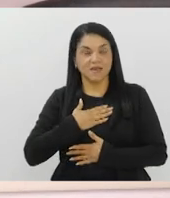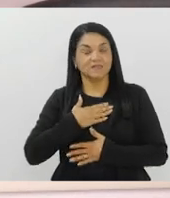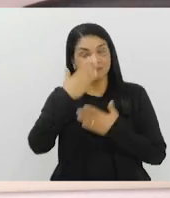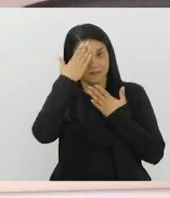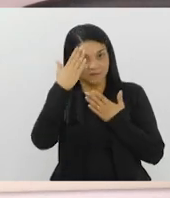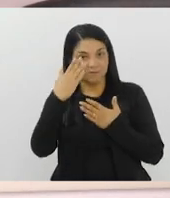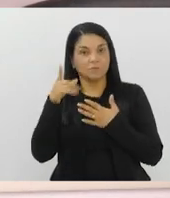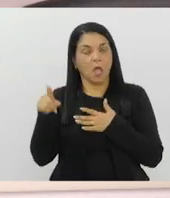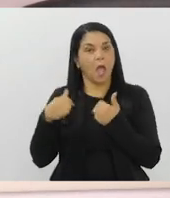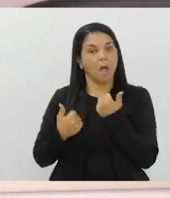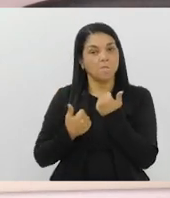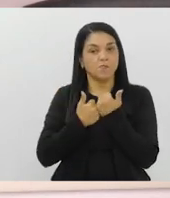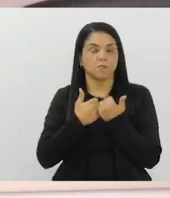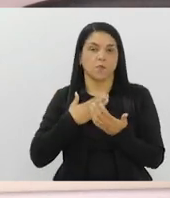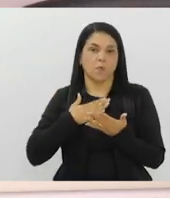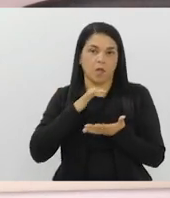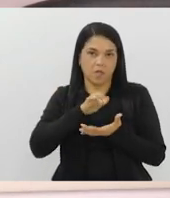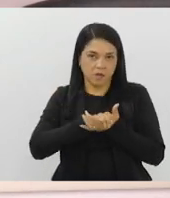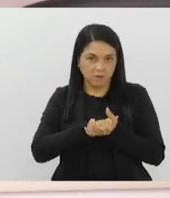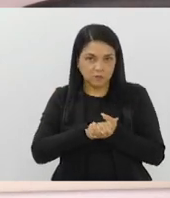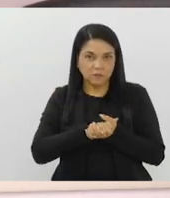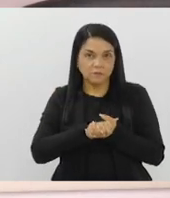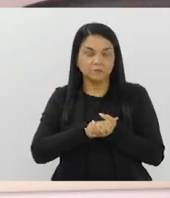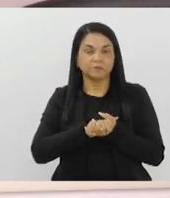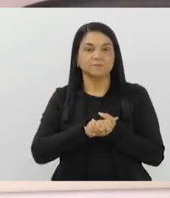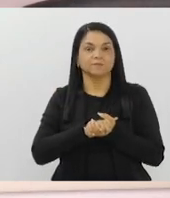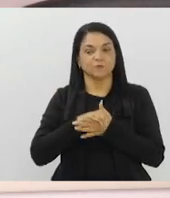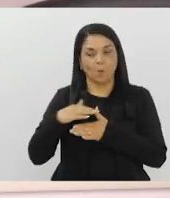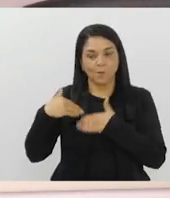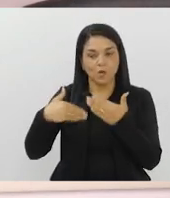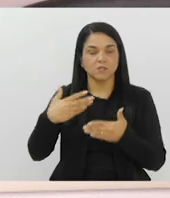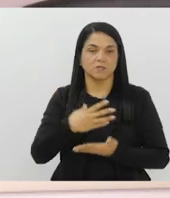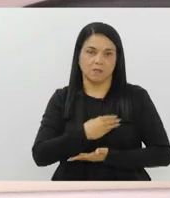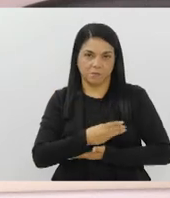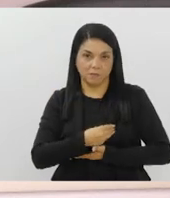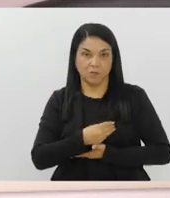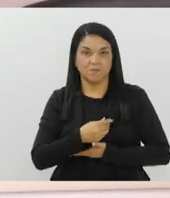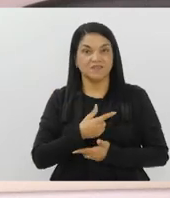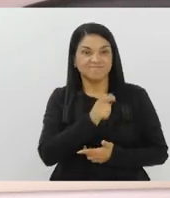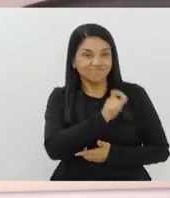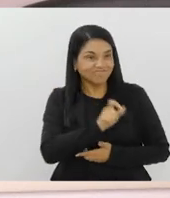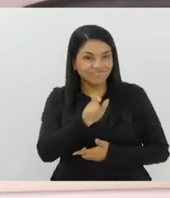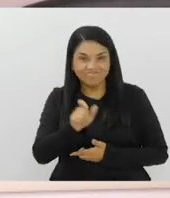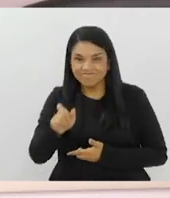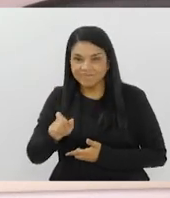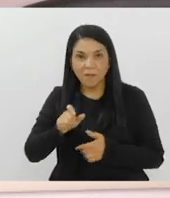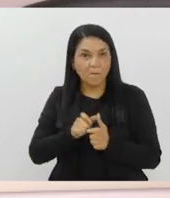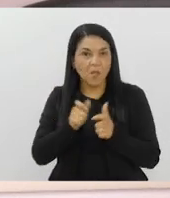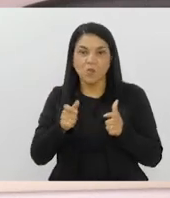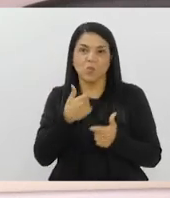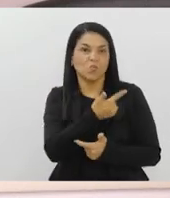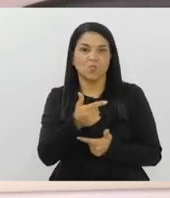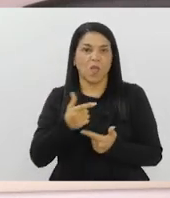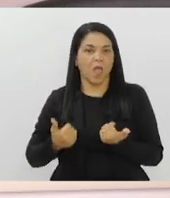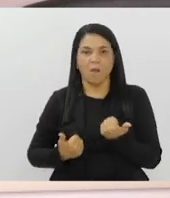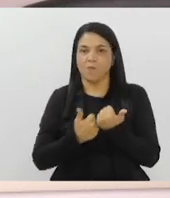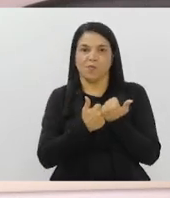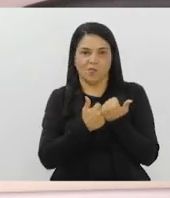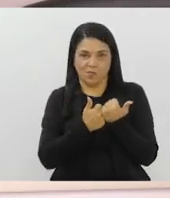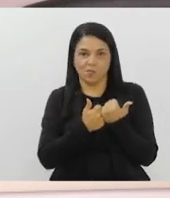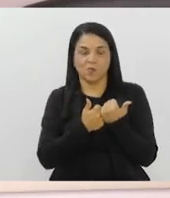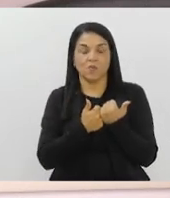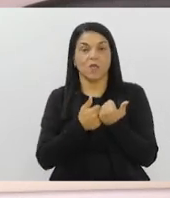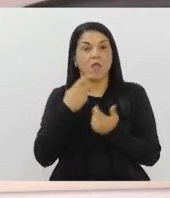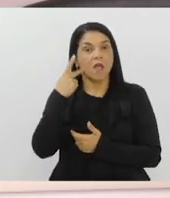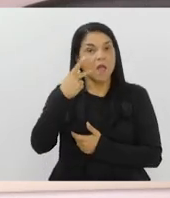apoio do meu marido nesse processo. Mas quantas mulheres não têm? E uma das nossas próximas políticas dentro